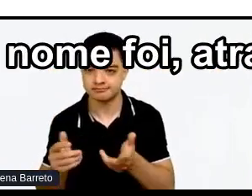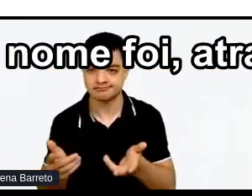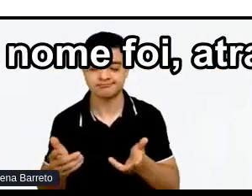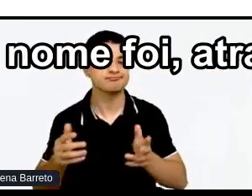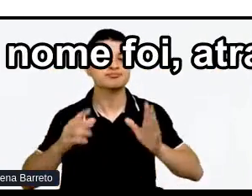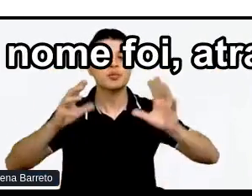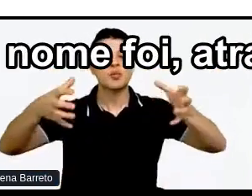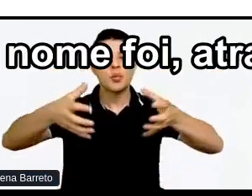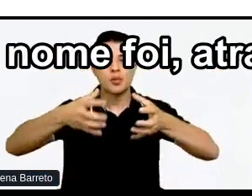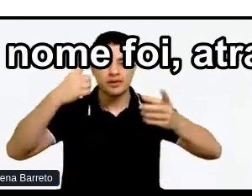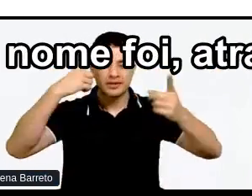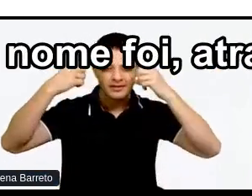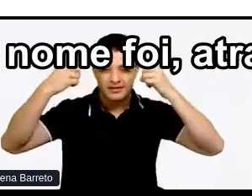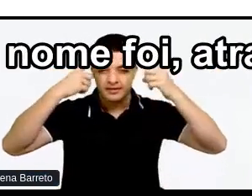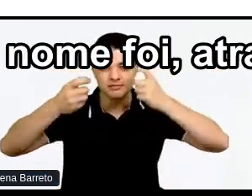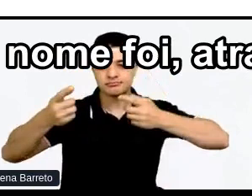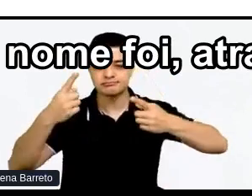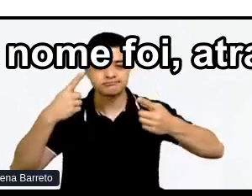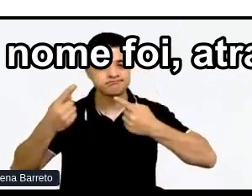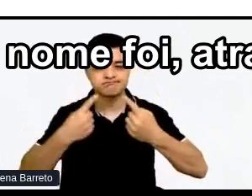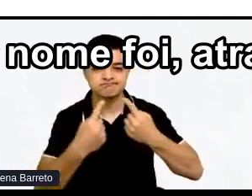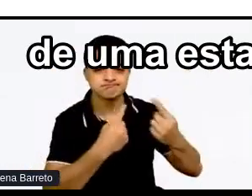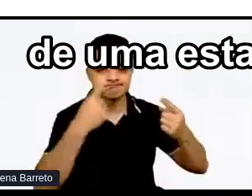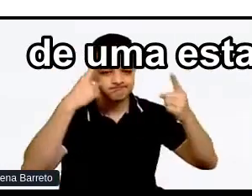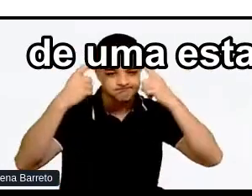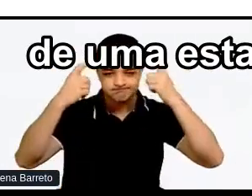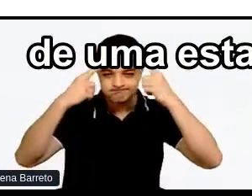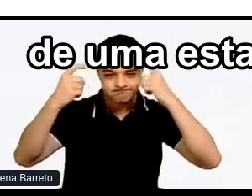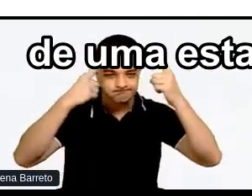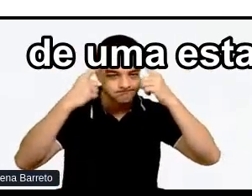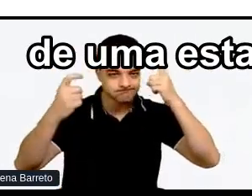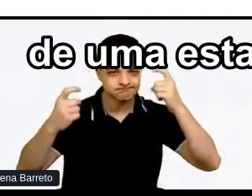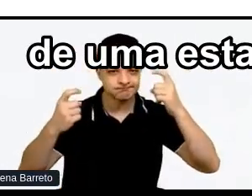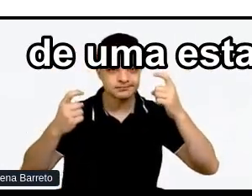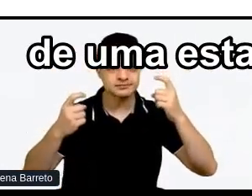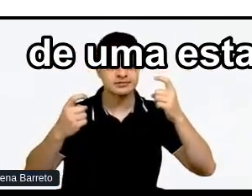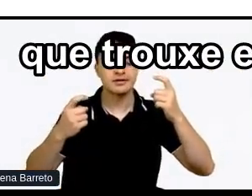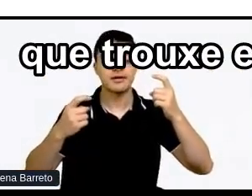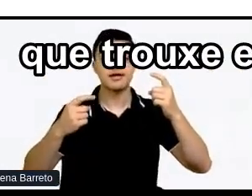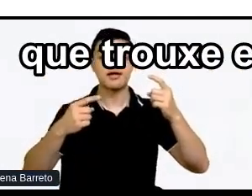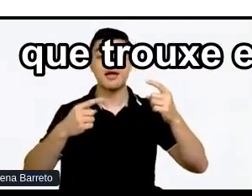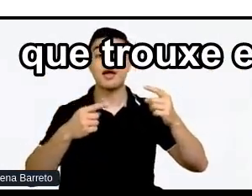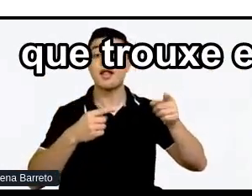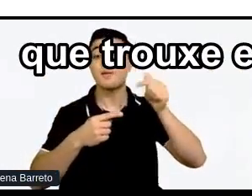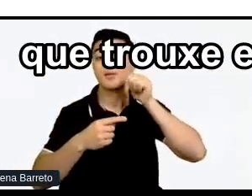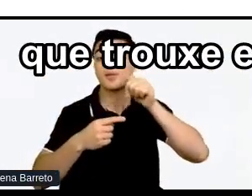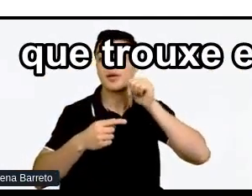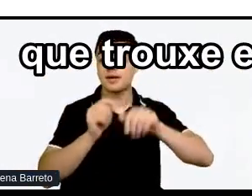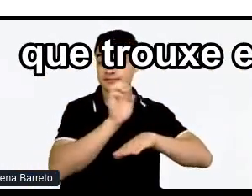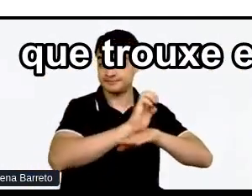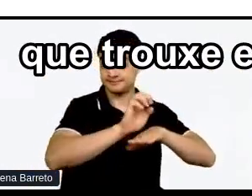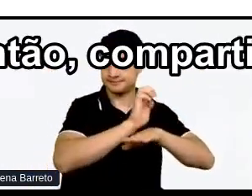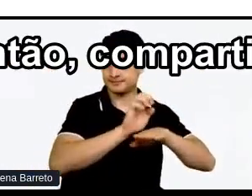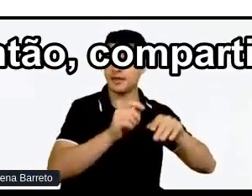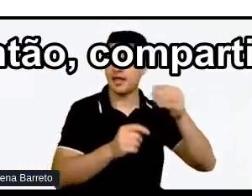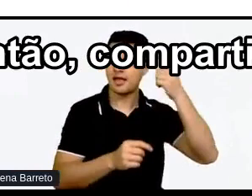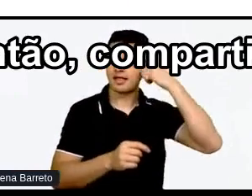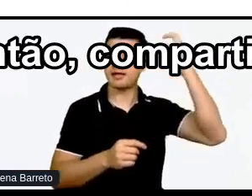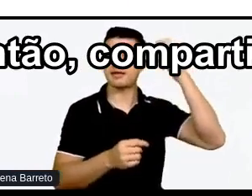esse projeto? Então, o nome foi através de um brainstorm, de uma estagiária nossa, que trouxe esse conceito. Então,